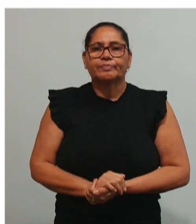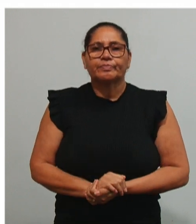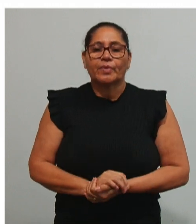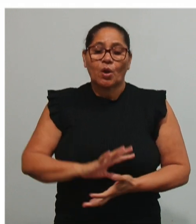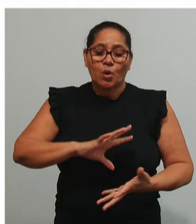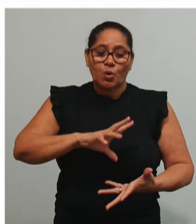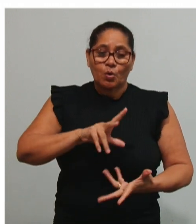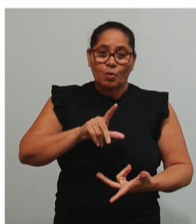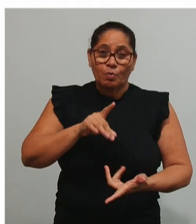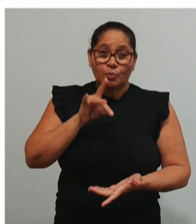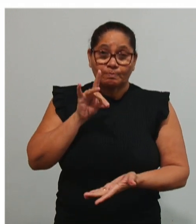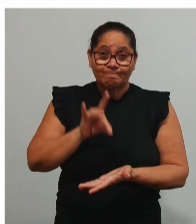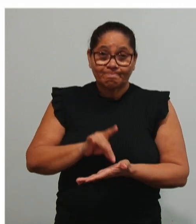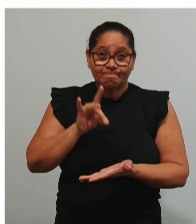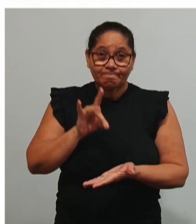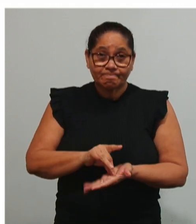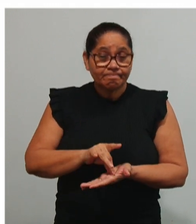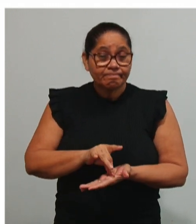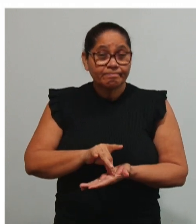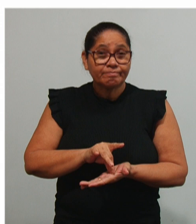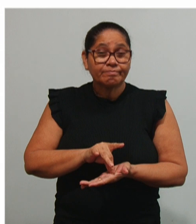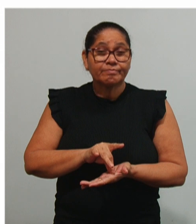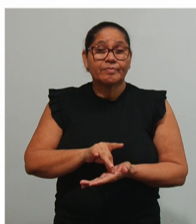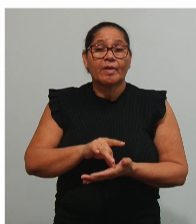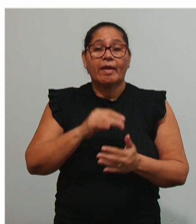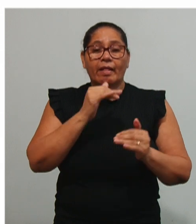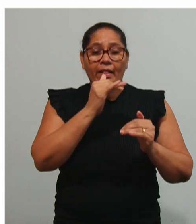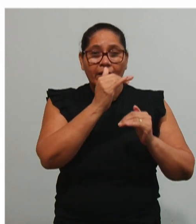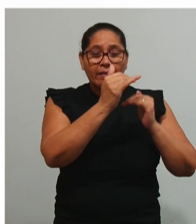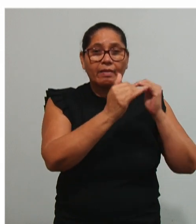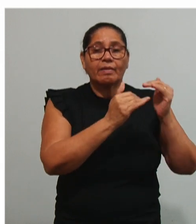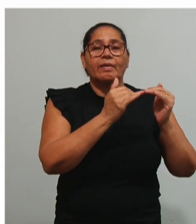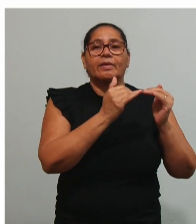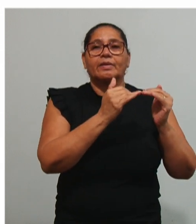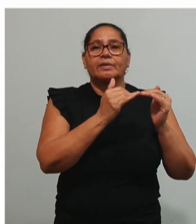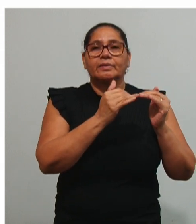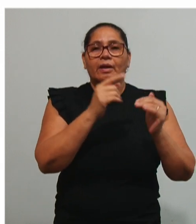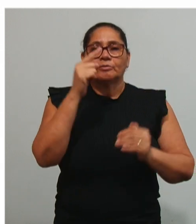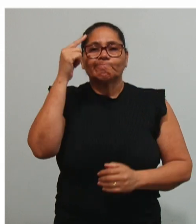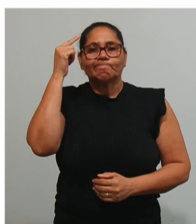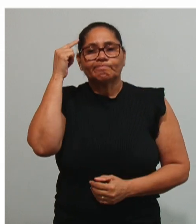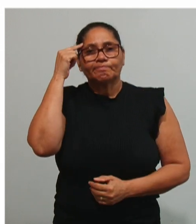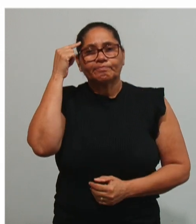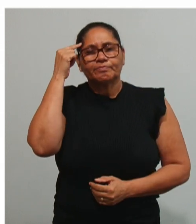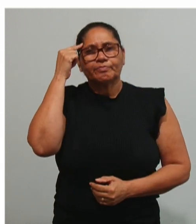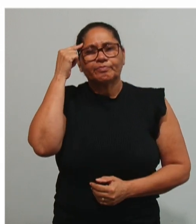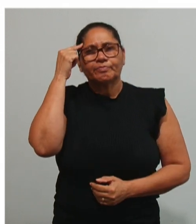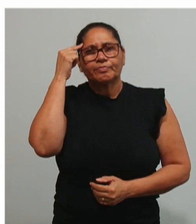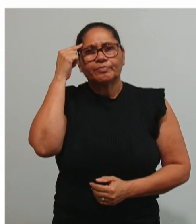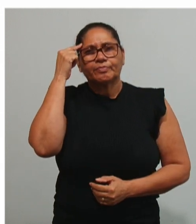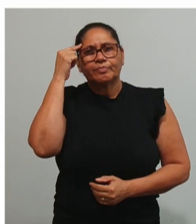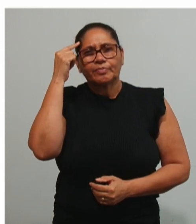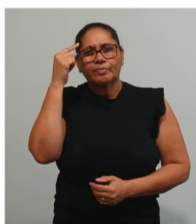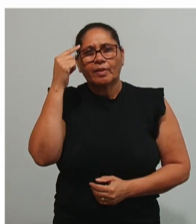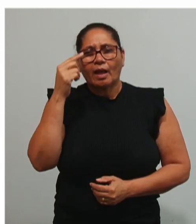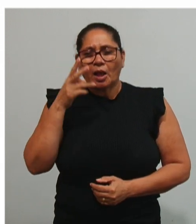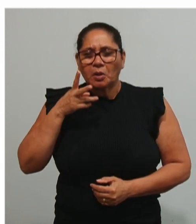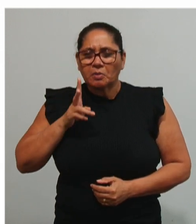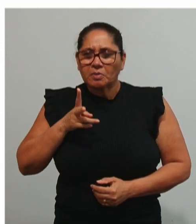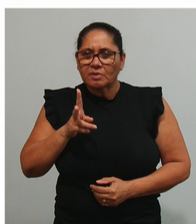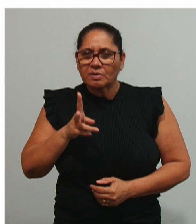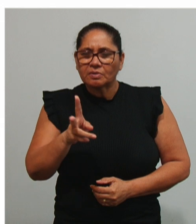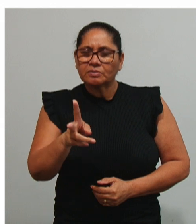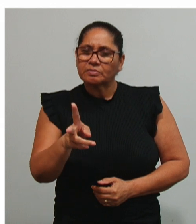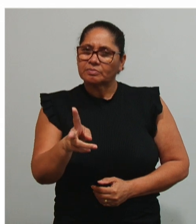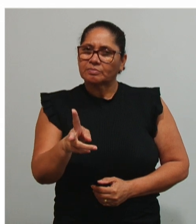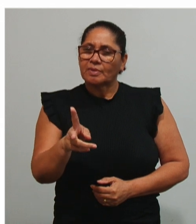mundo real, ele afirma, envolve inevitavelmente pensar à frente,